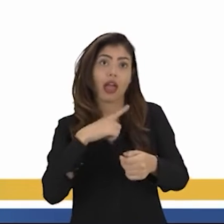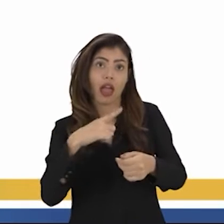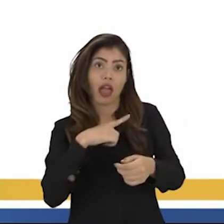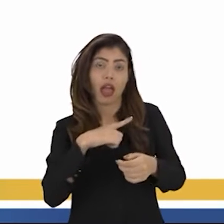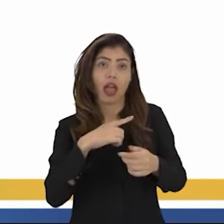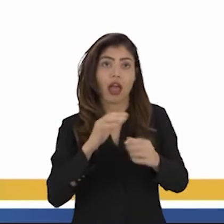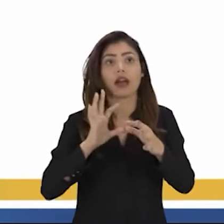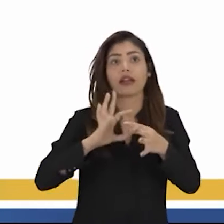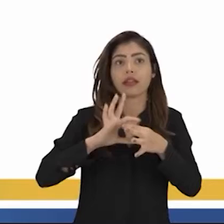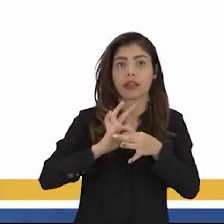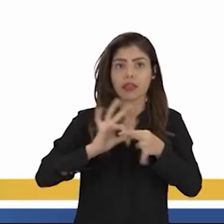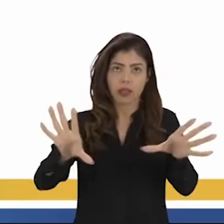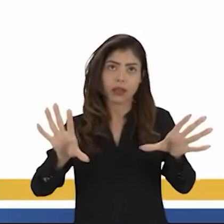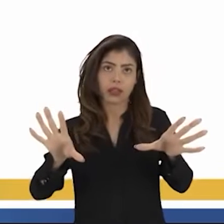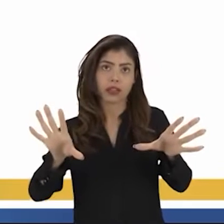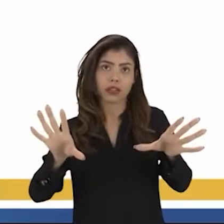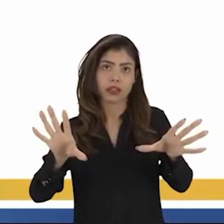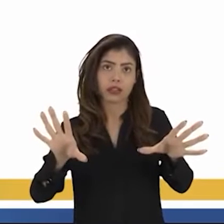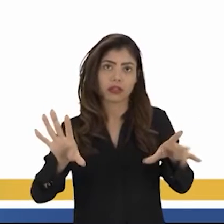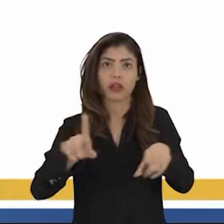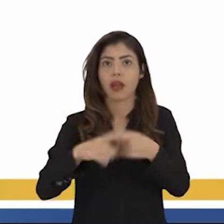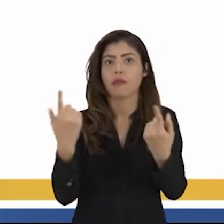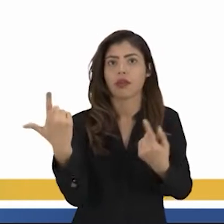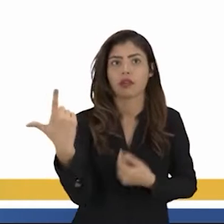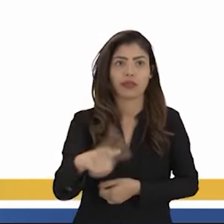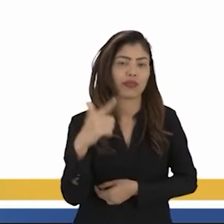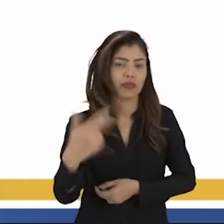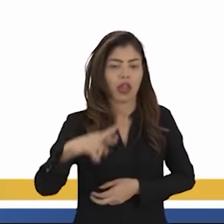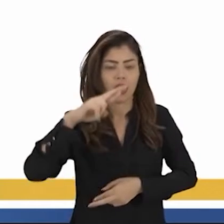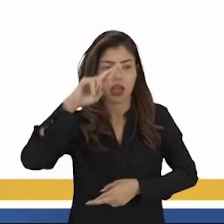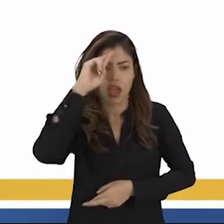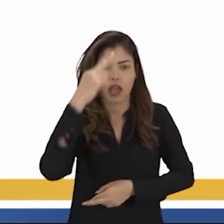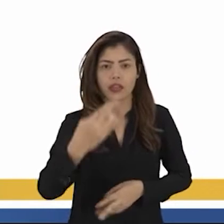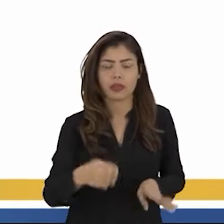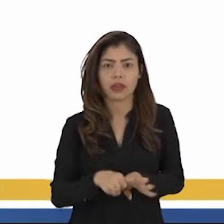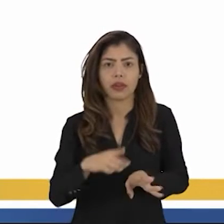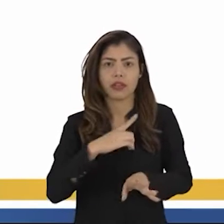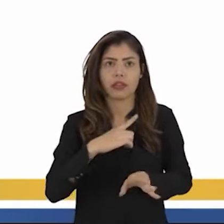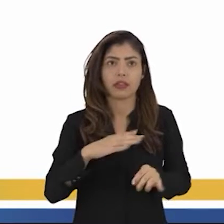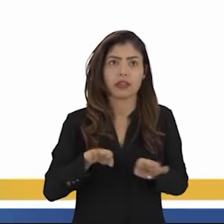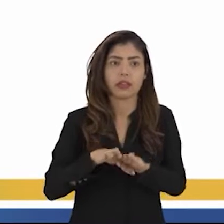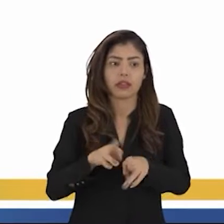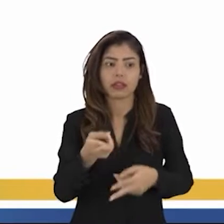2 pontos. Tem liberdade, mas não tem responsabilidade.